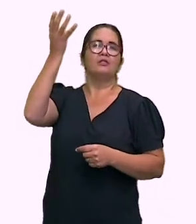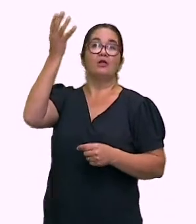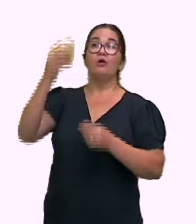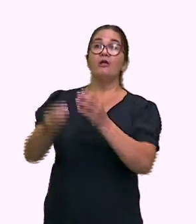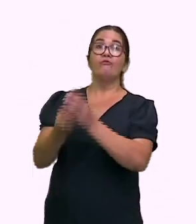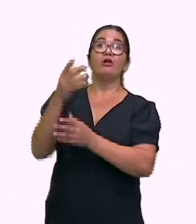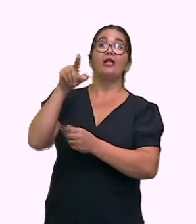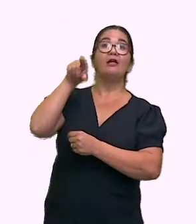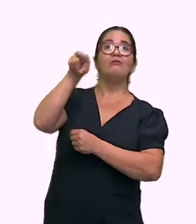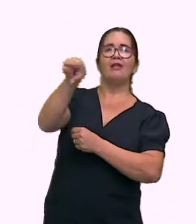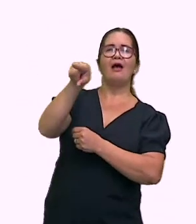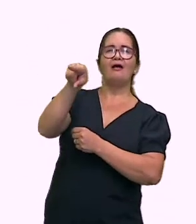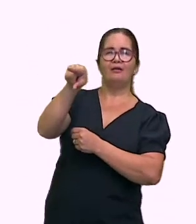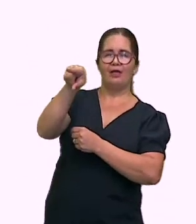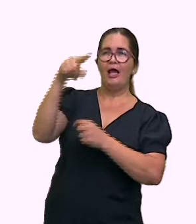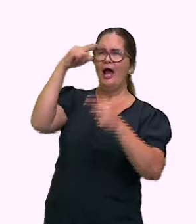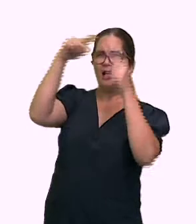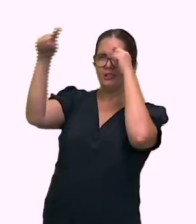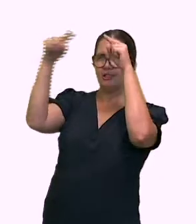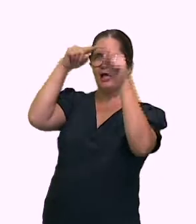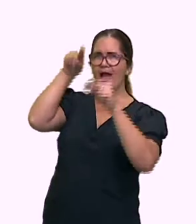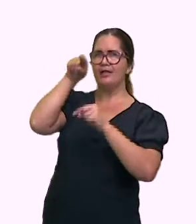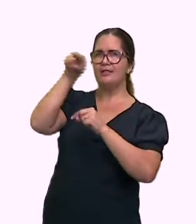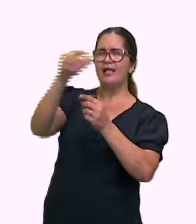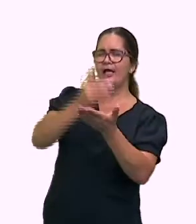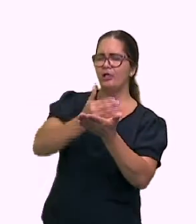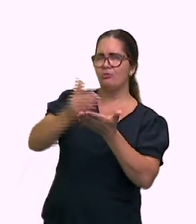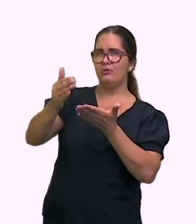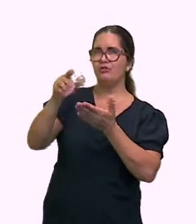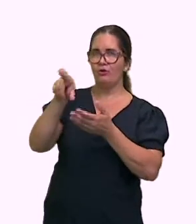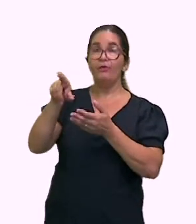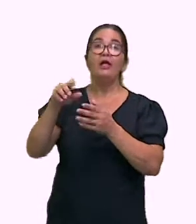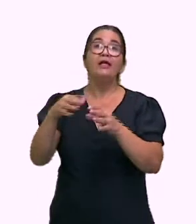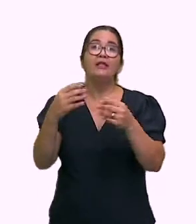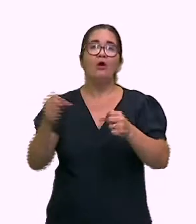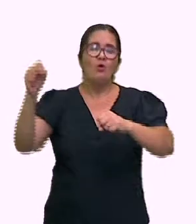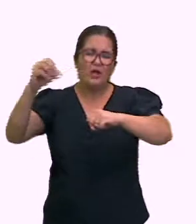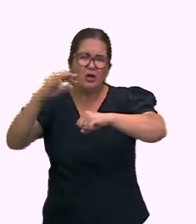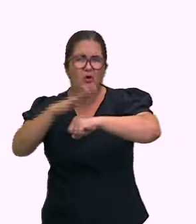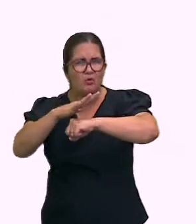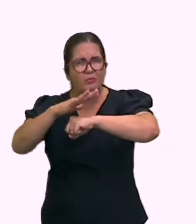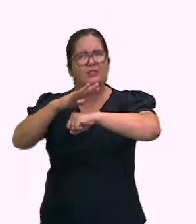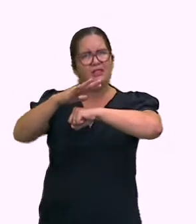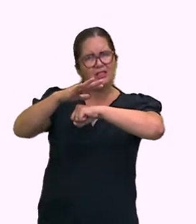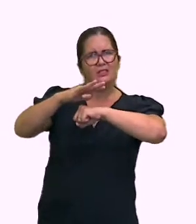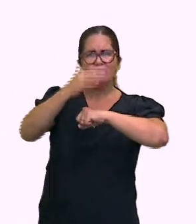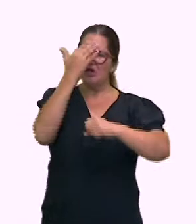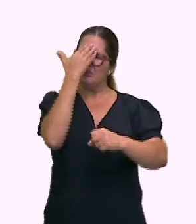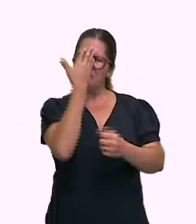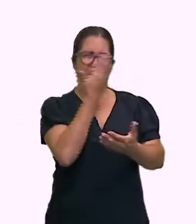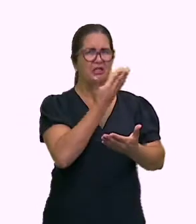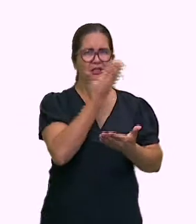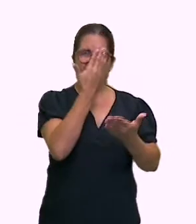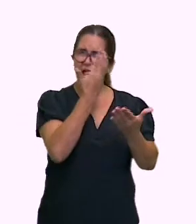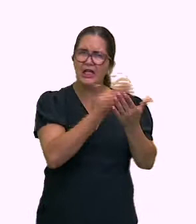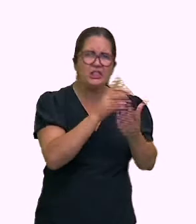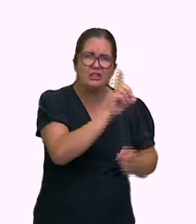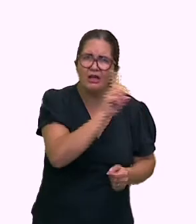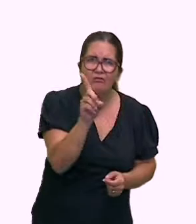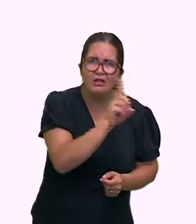período. O iluminismo não acreditava. Então, aquilo que eu não acredito, eu vou